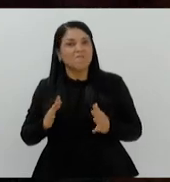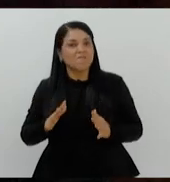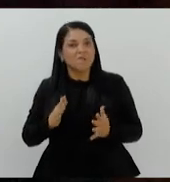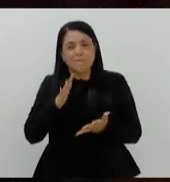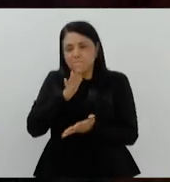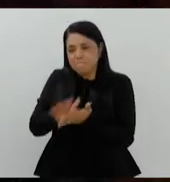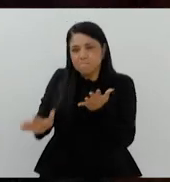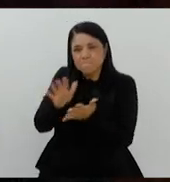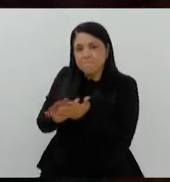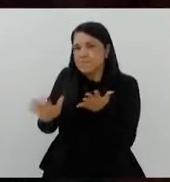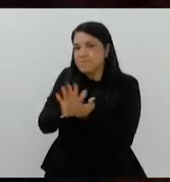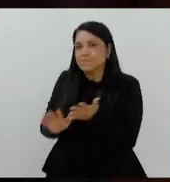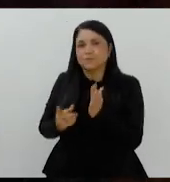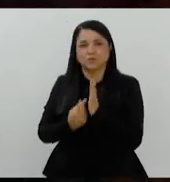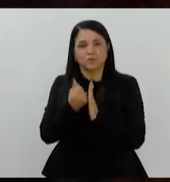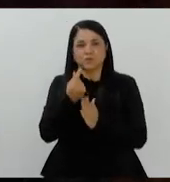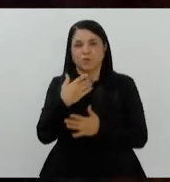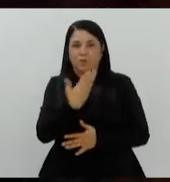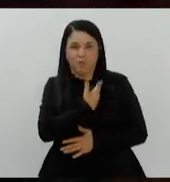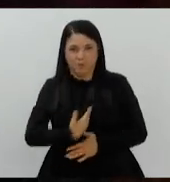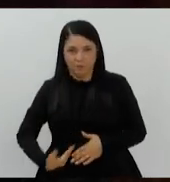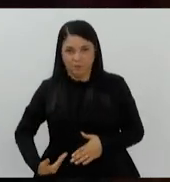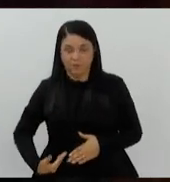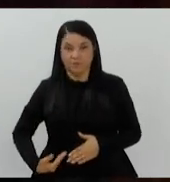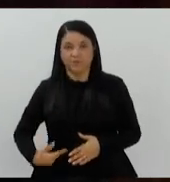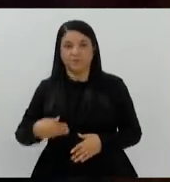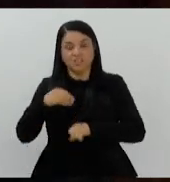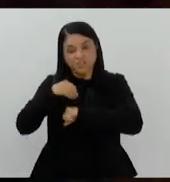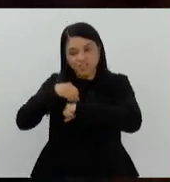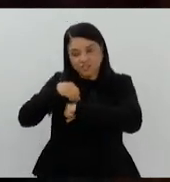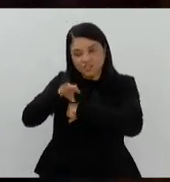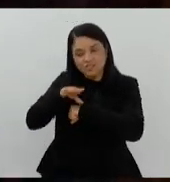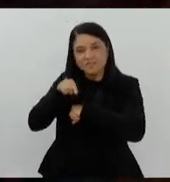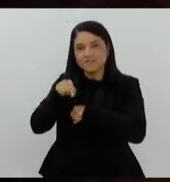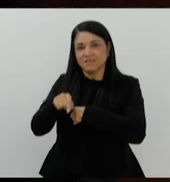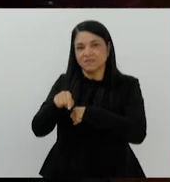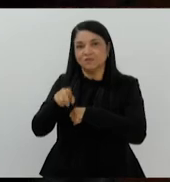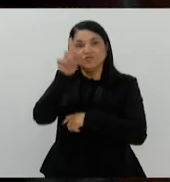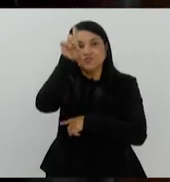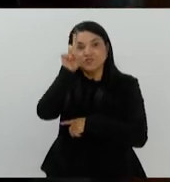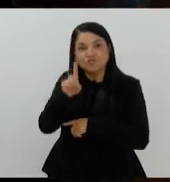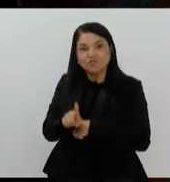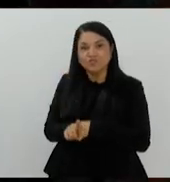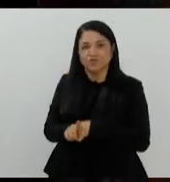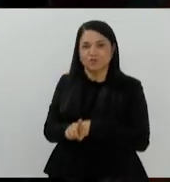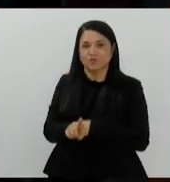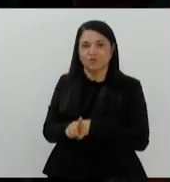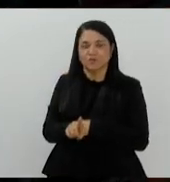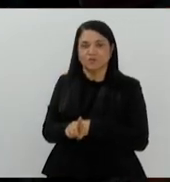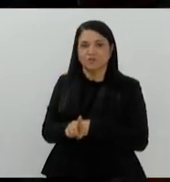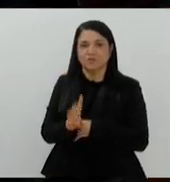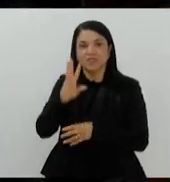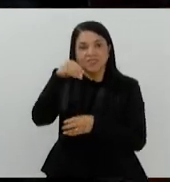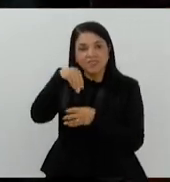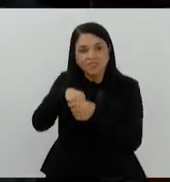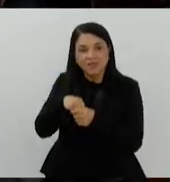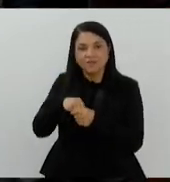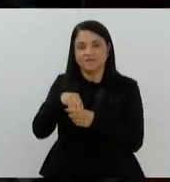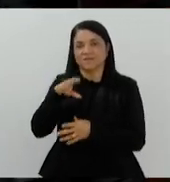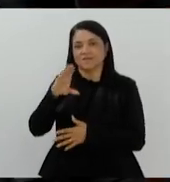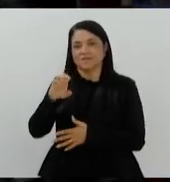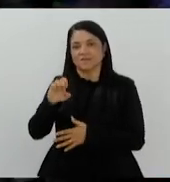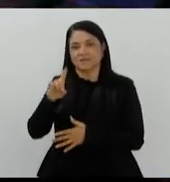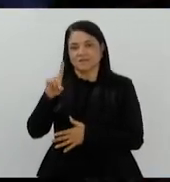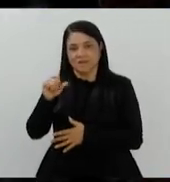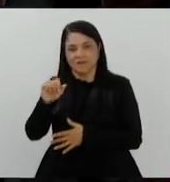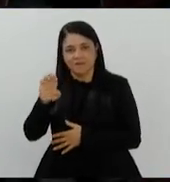com dinheiro público, tem a indicação e o dedo de diretores da CEDAE. Mas uma coisa deixou